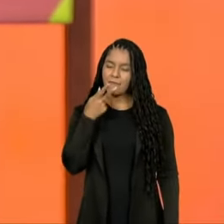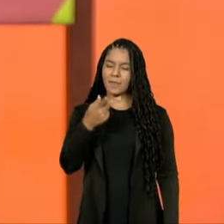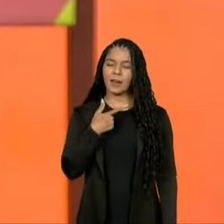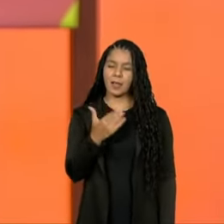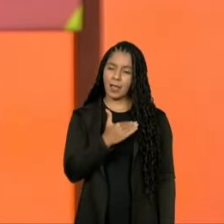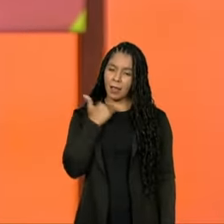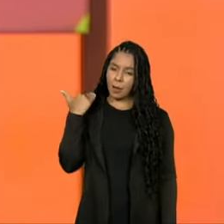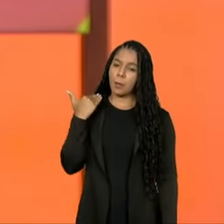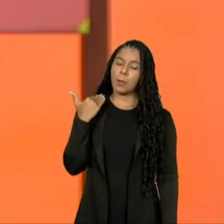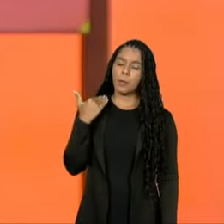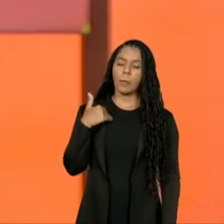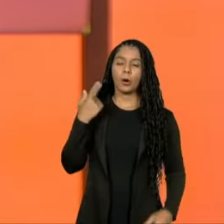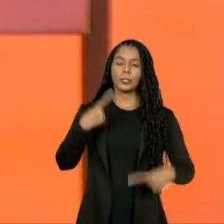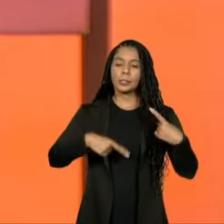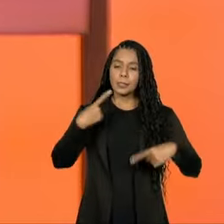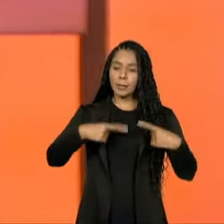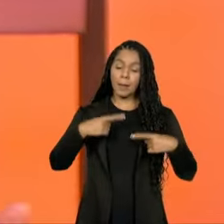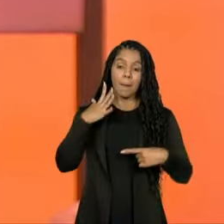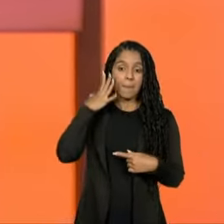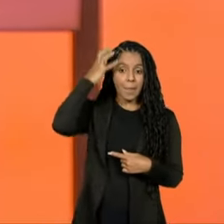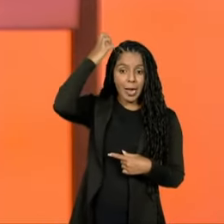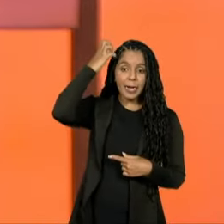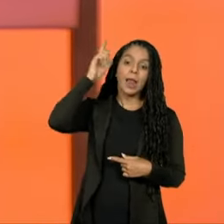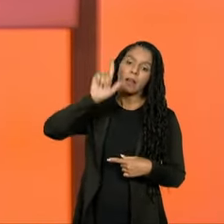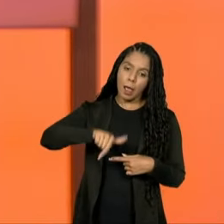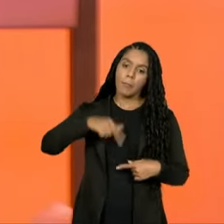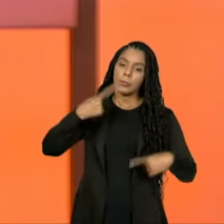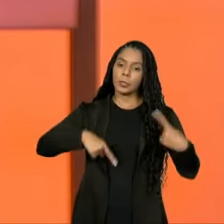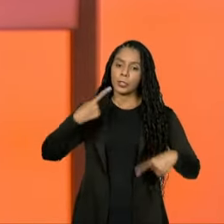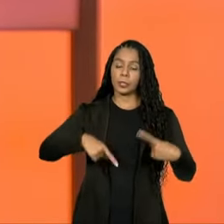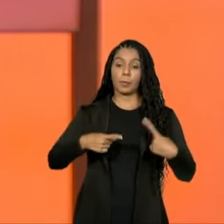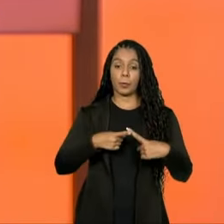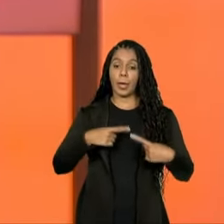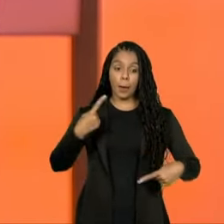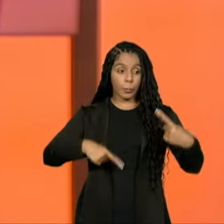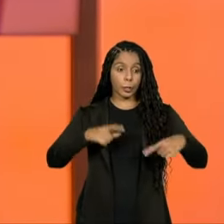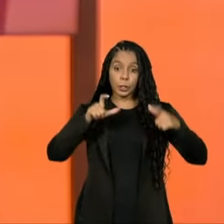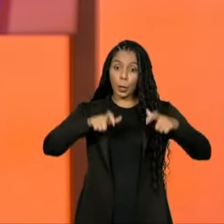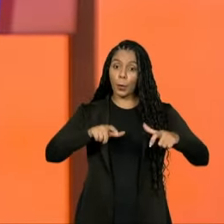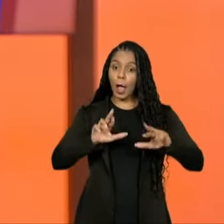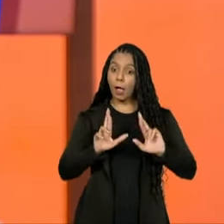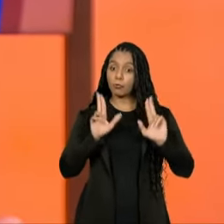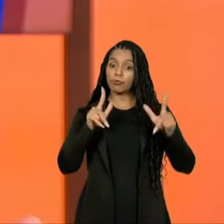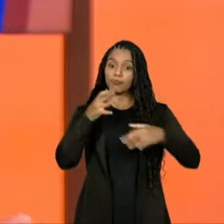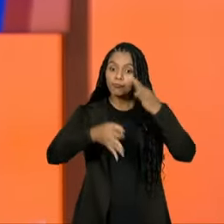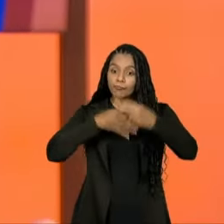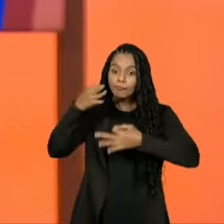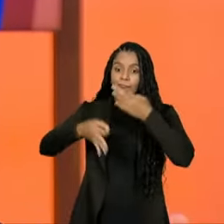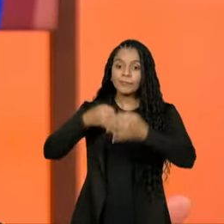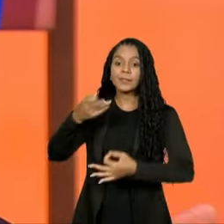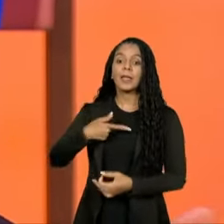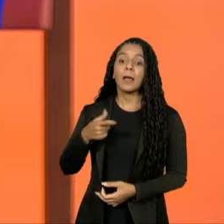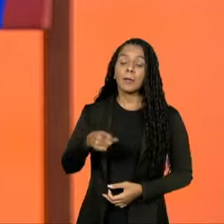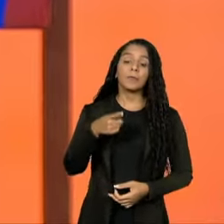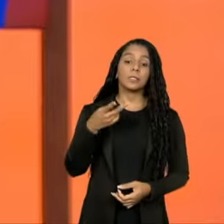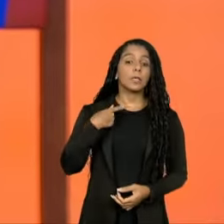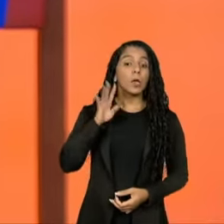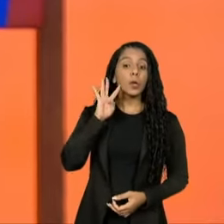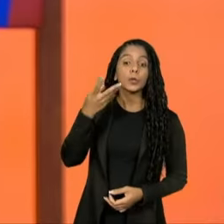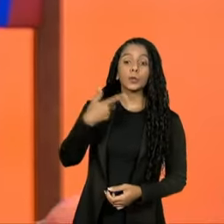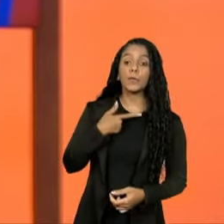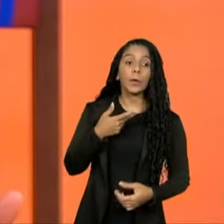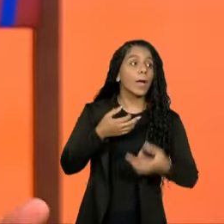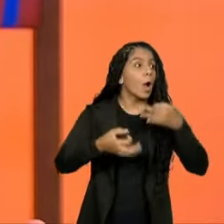Amarela é uma morte política? Porque a política é o lugar da diferença. A política é para você resolver os problemas da polis a partir da